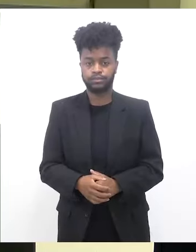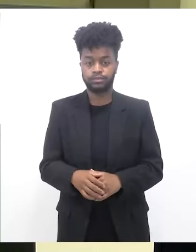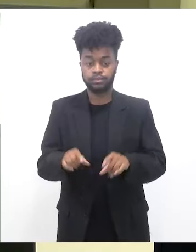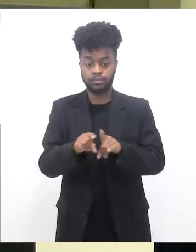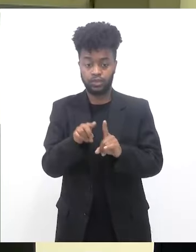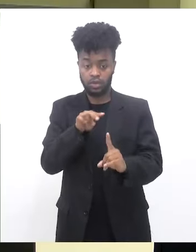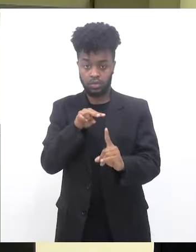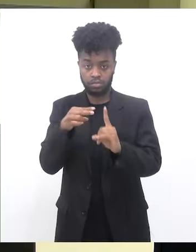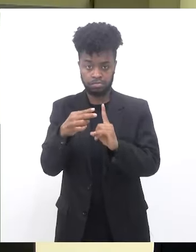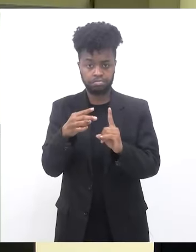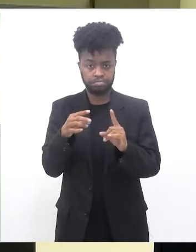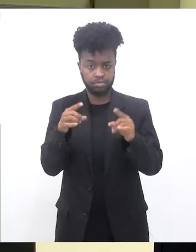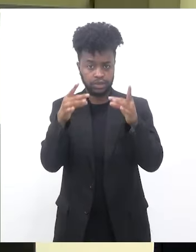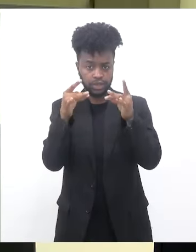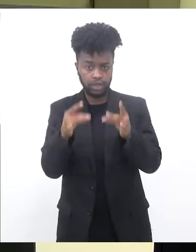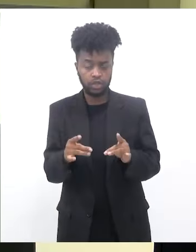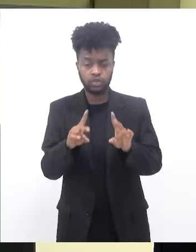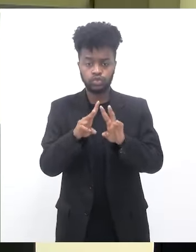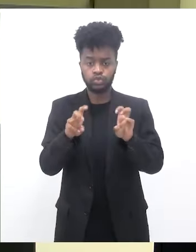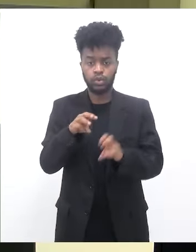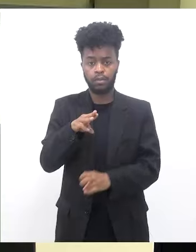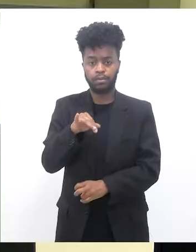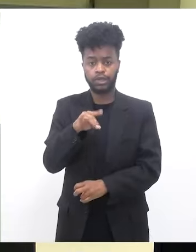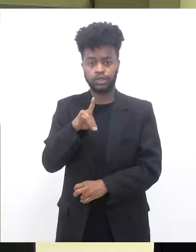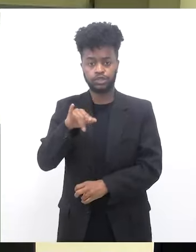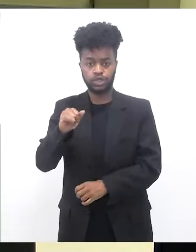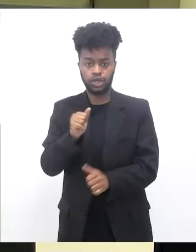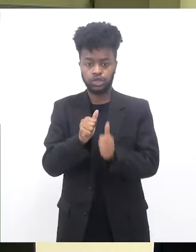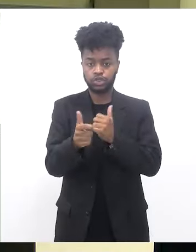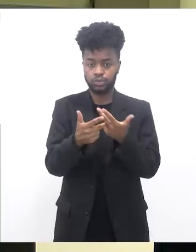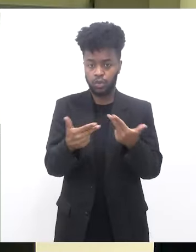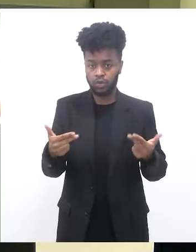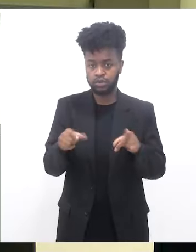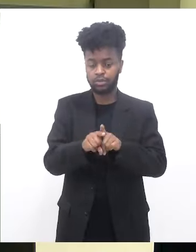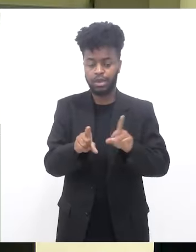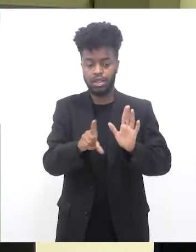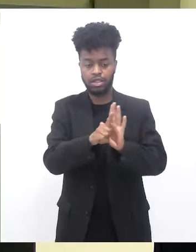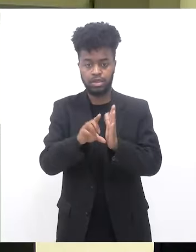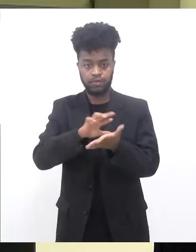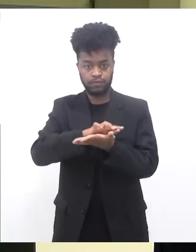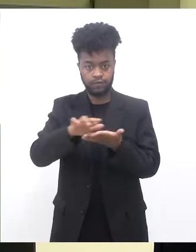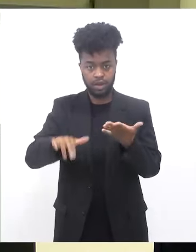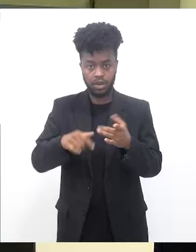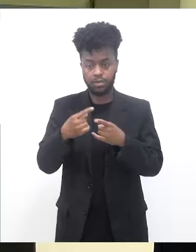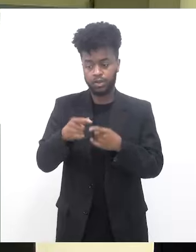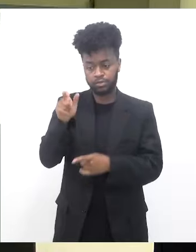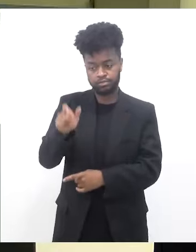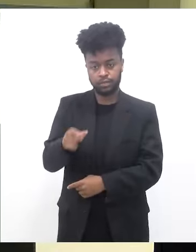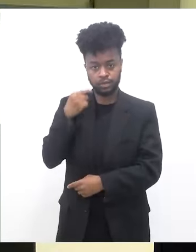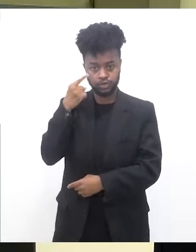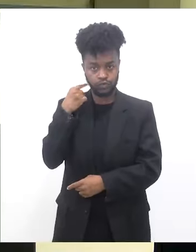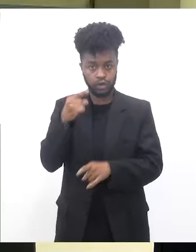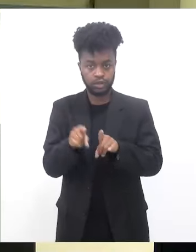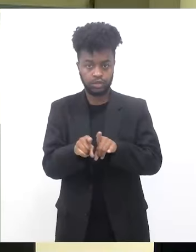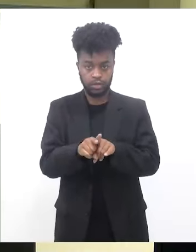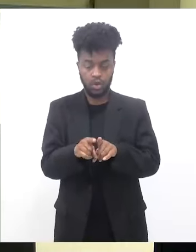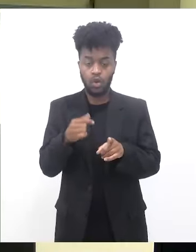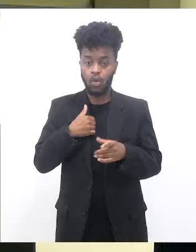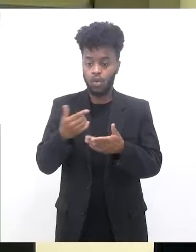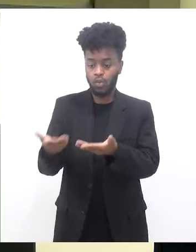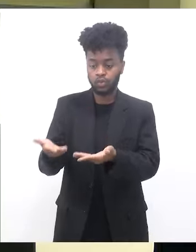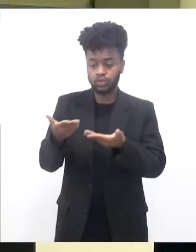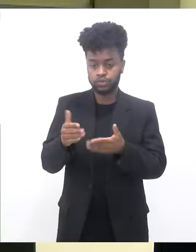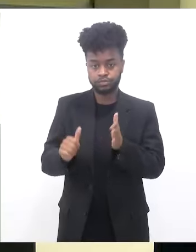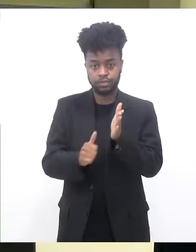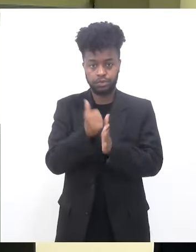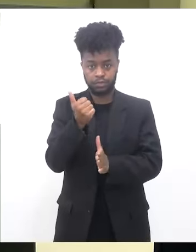olhar afiado sobre a mídia, esporte e legislação, já que ele é advogado também. Nós temos hoje também, pela